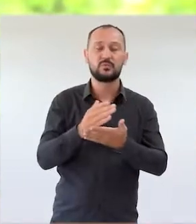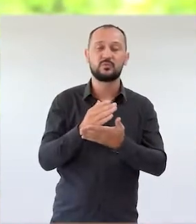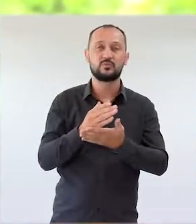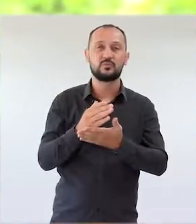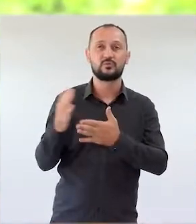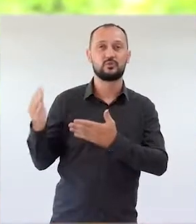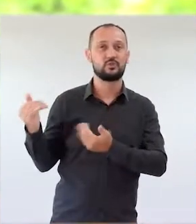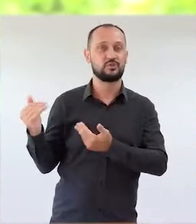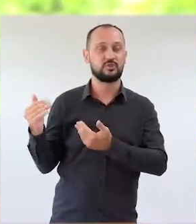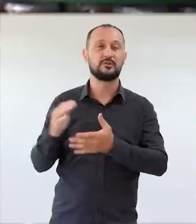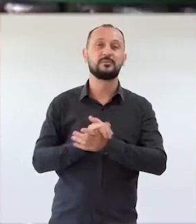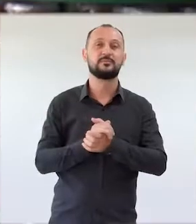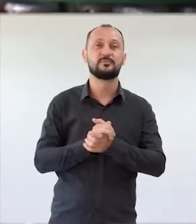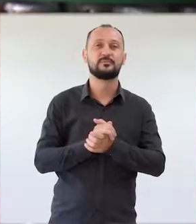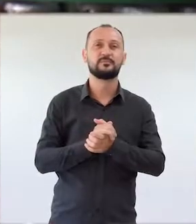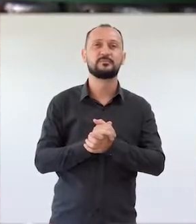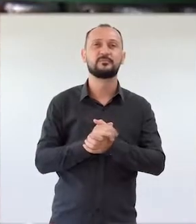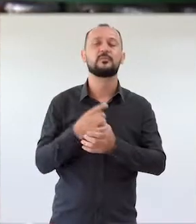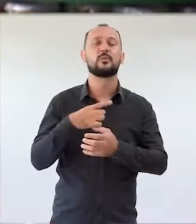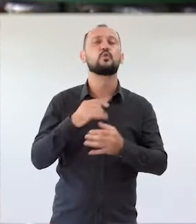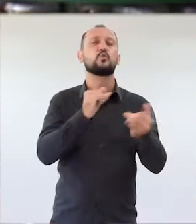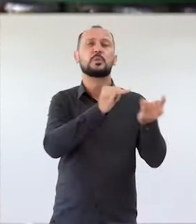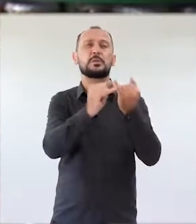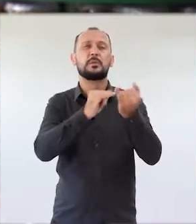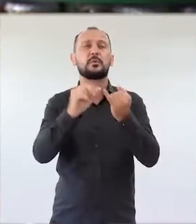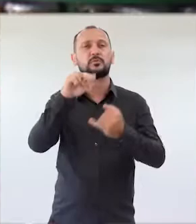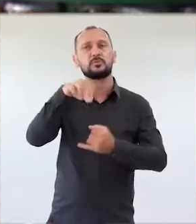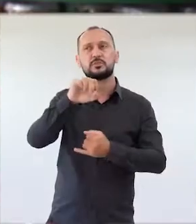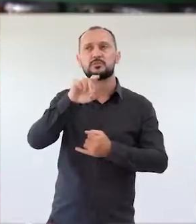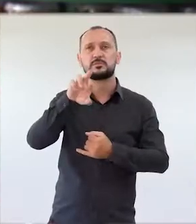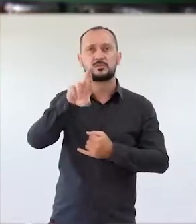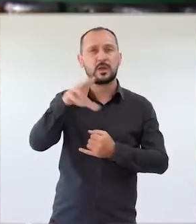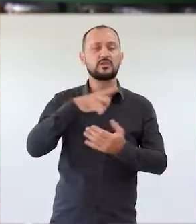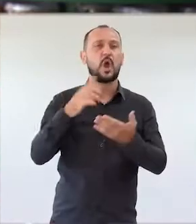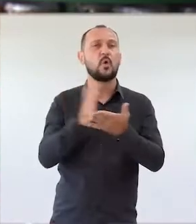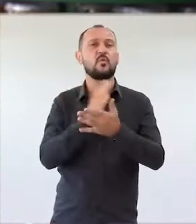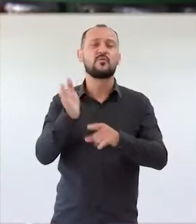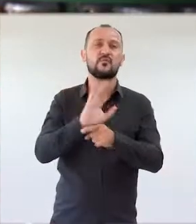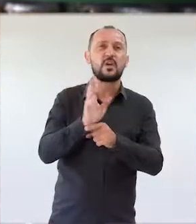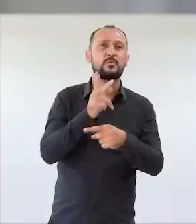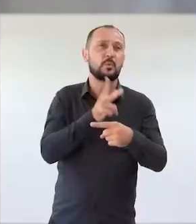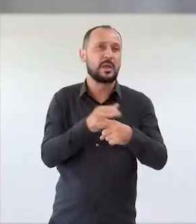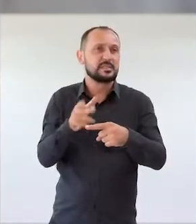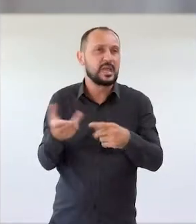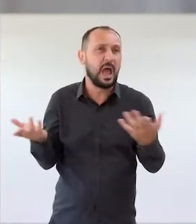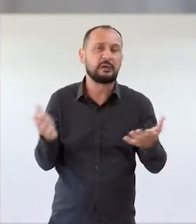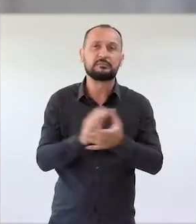adolescentes e adultos. Todo mundo tem um pouquinho de nerd, todo mundo gosta de algum filme, de alguma série.